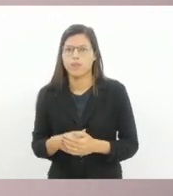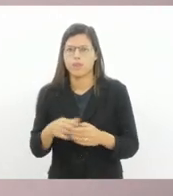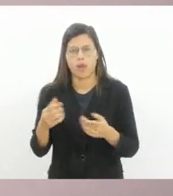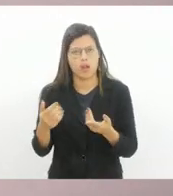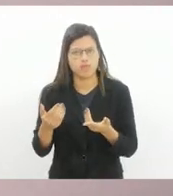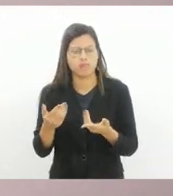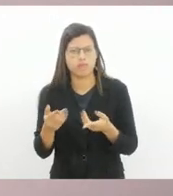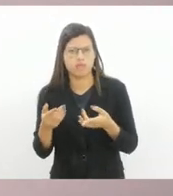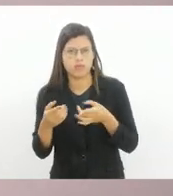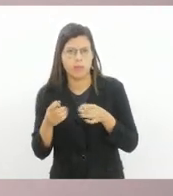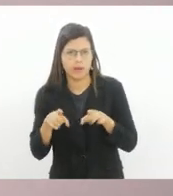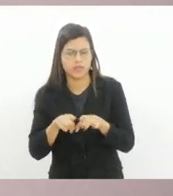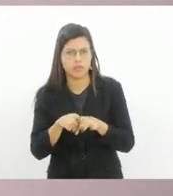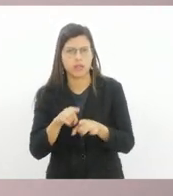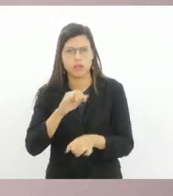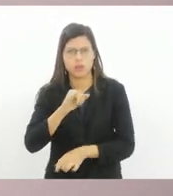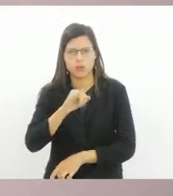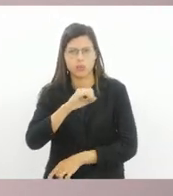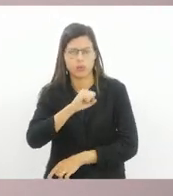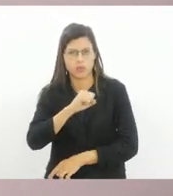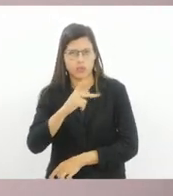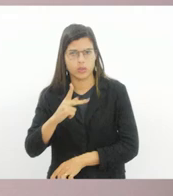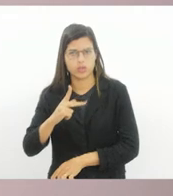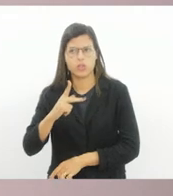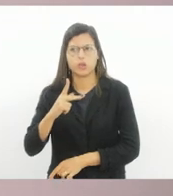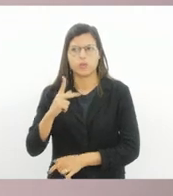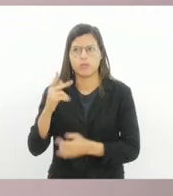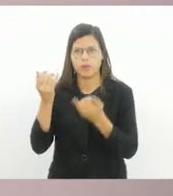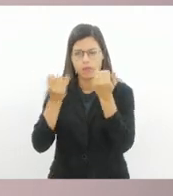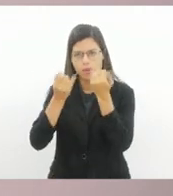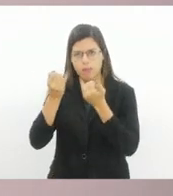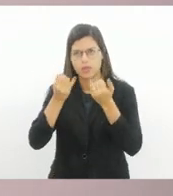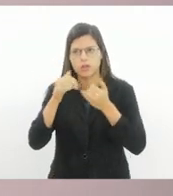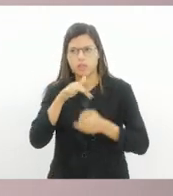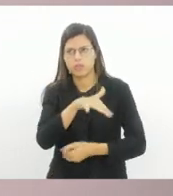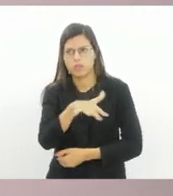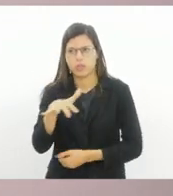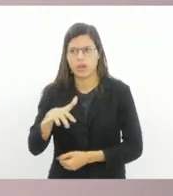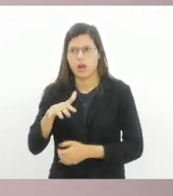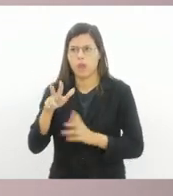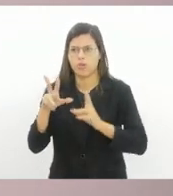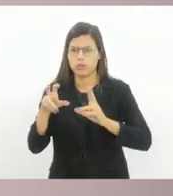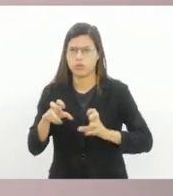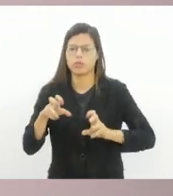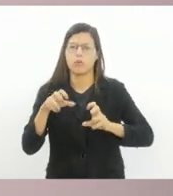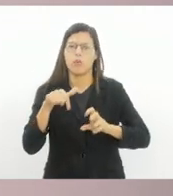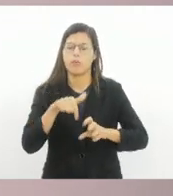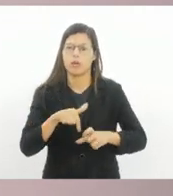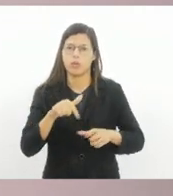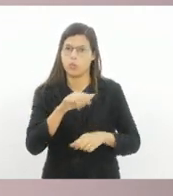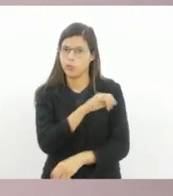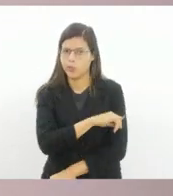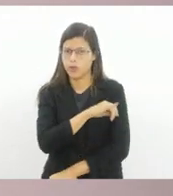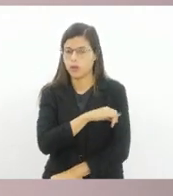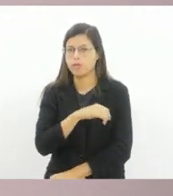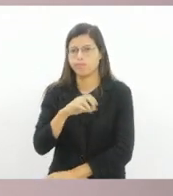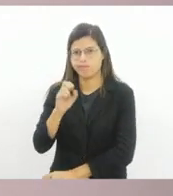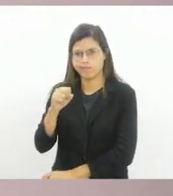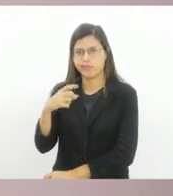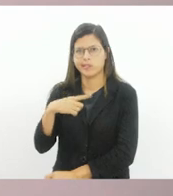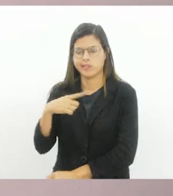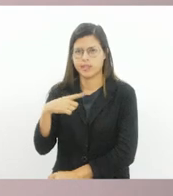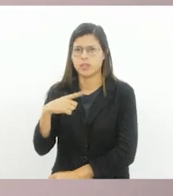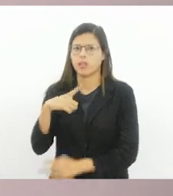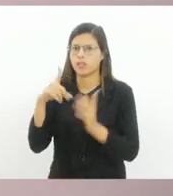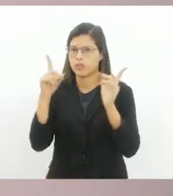né, trazer as informações aqui de forma geral do Rio e algumas sobre a região metropolitana, sim, a gente ainda tem muita dificuldade